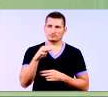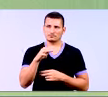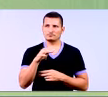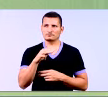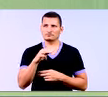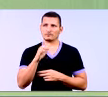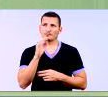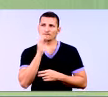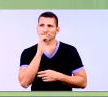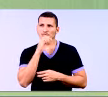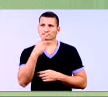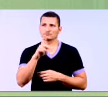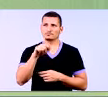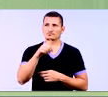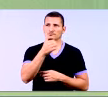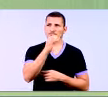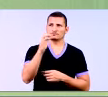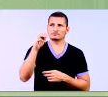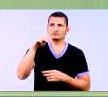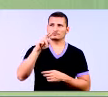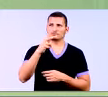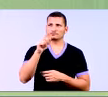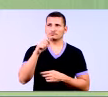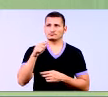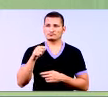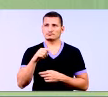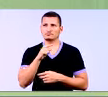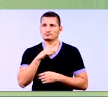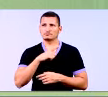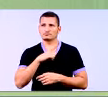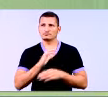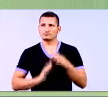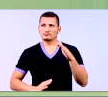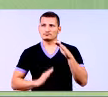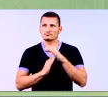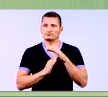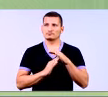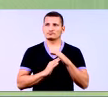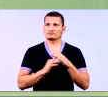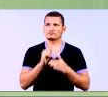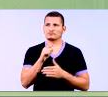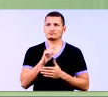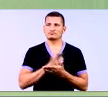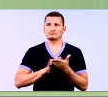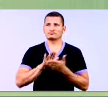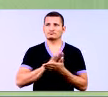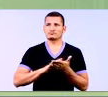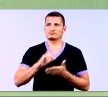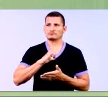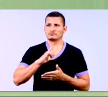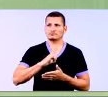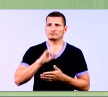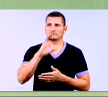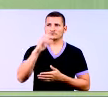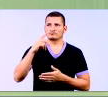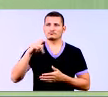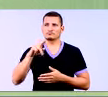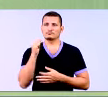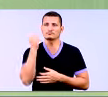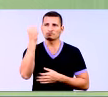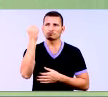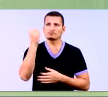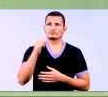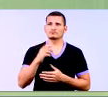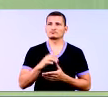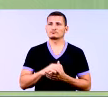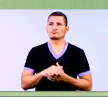aqui, ó, 100 MHz. Ou seja, ele está limitado a isso aqui. Não adianta ter um processador super poderoso. O que